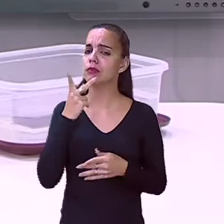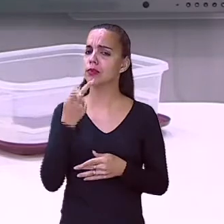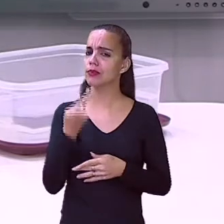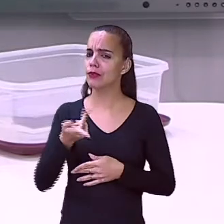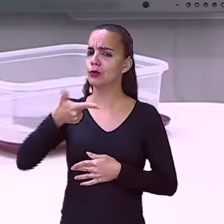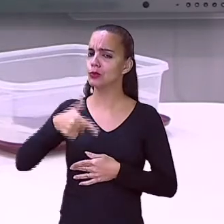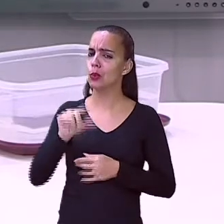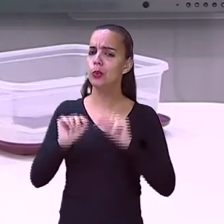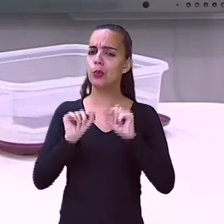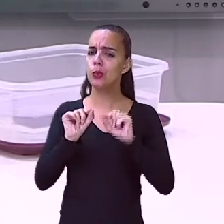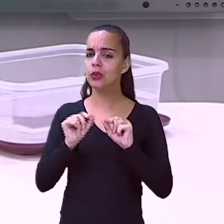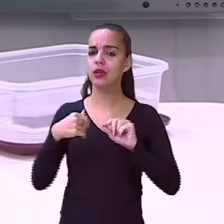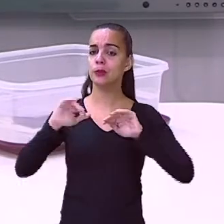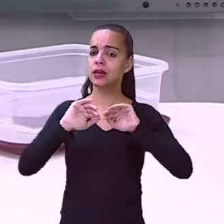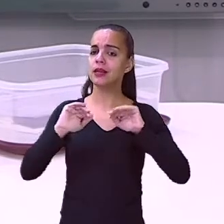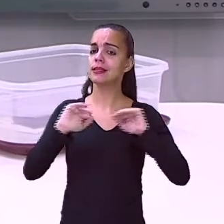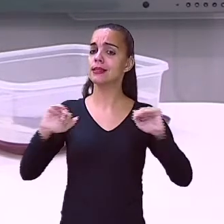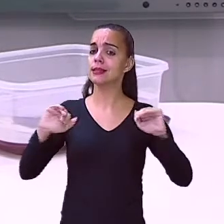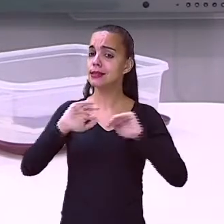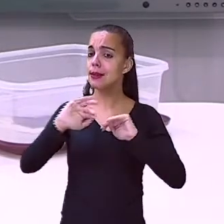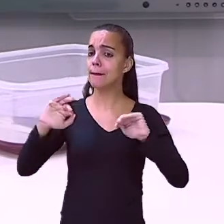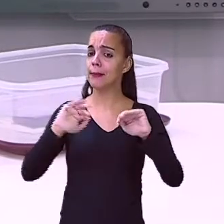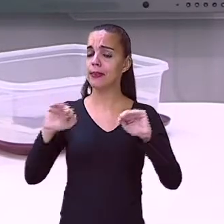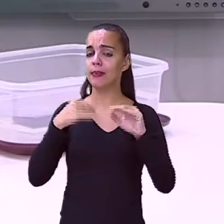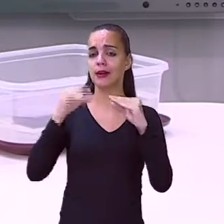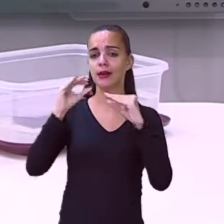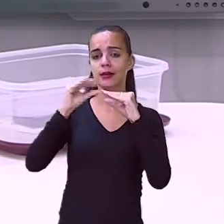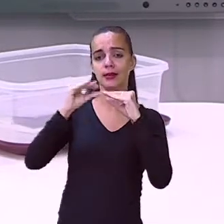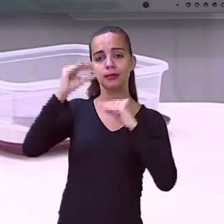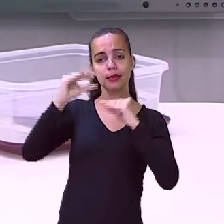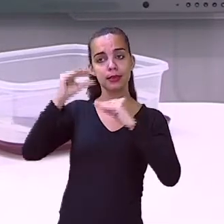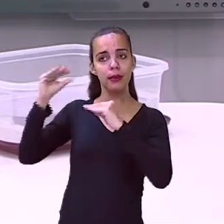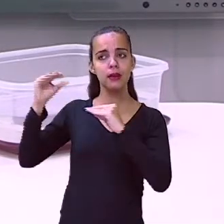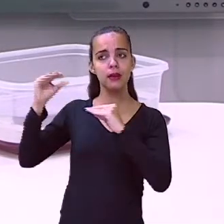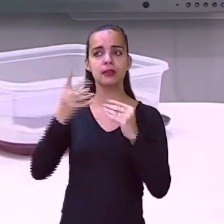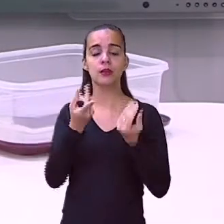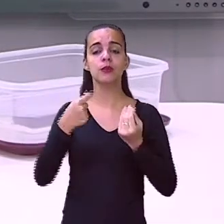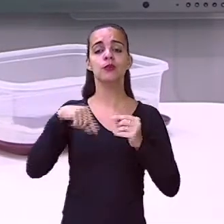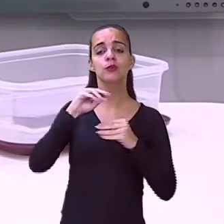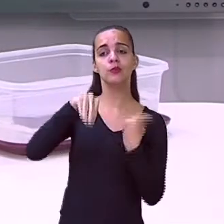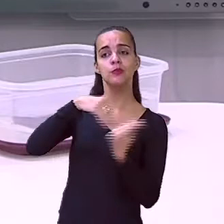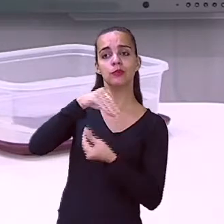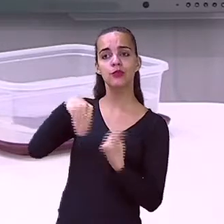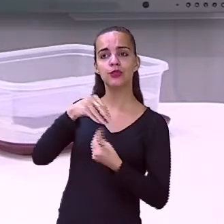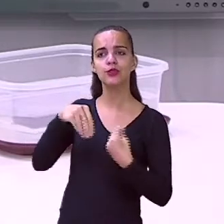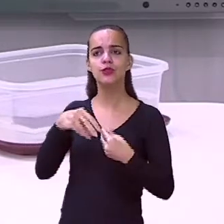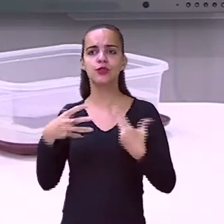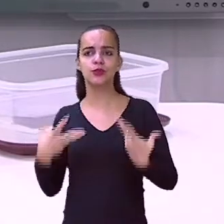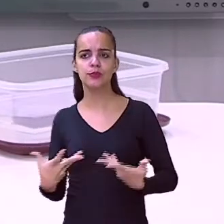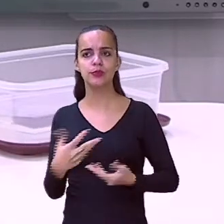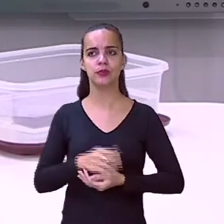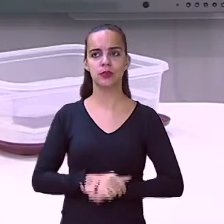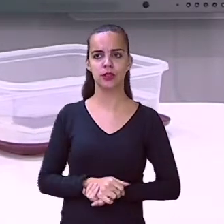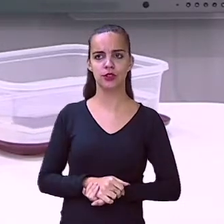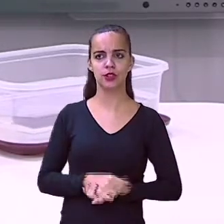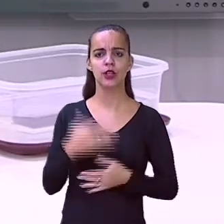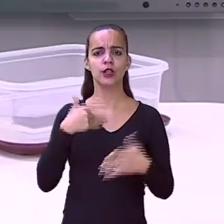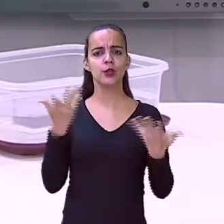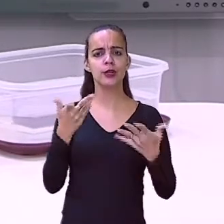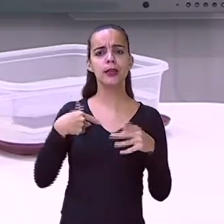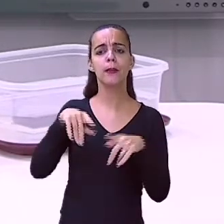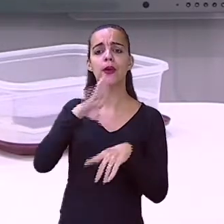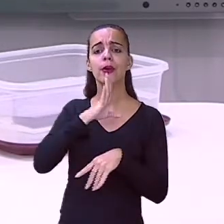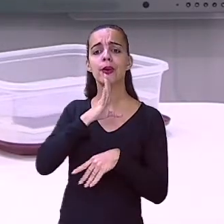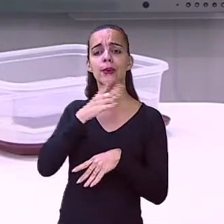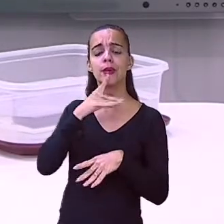parte 2. Por que parte 2? Porque nós já tivemos uma aula onde nós separamos componentes